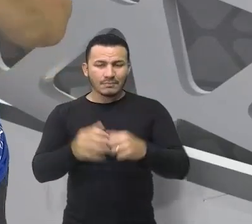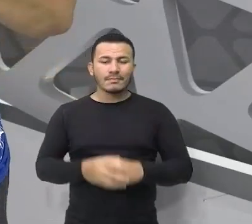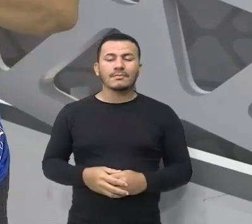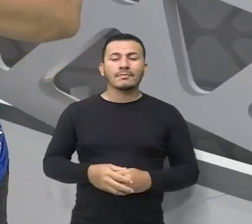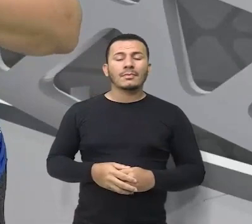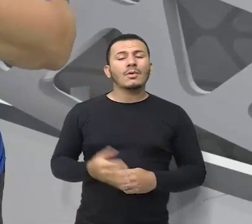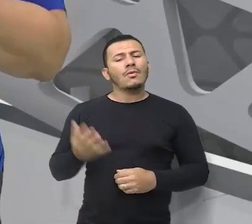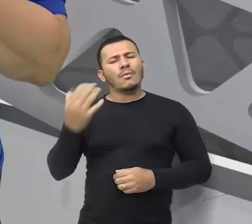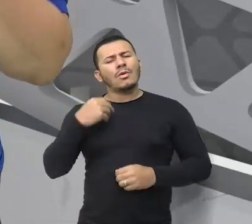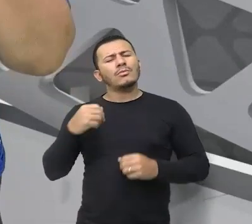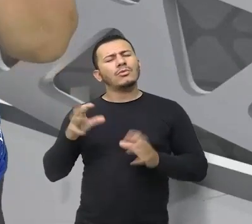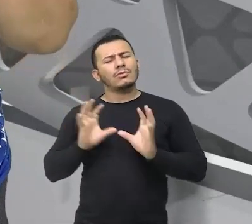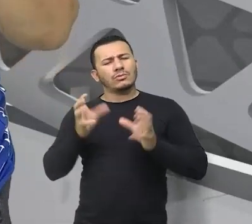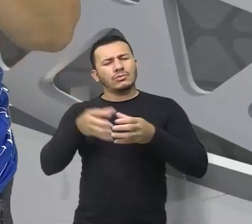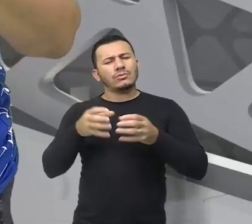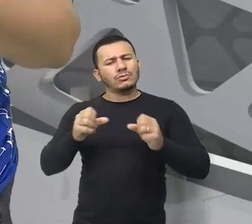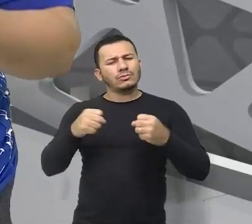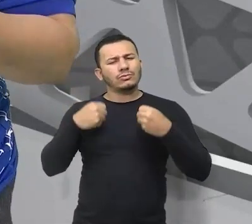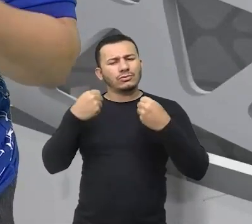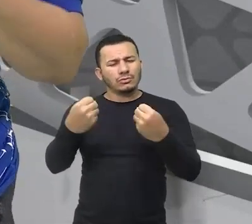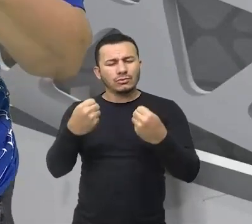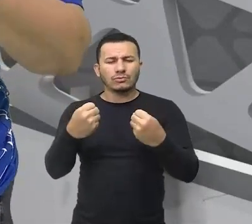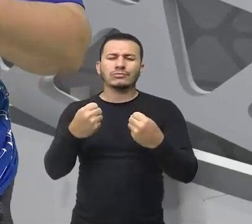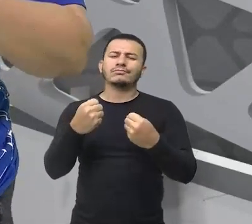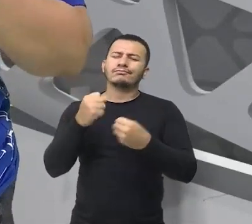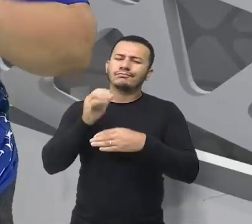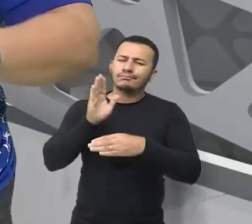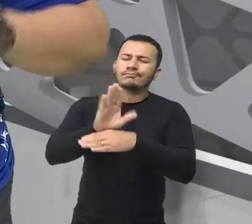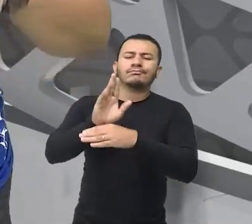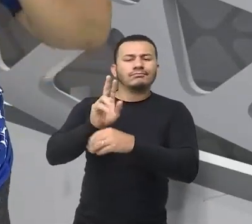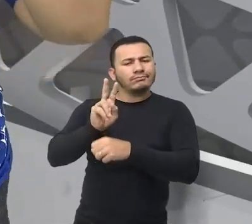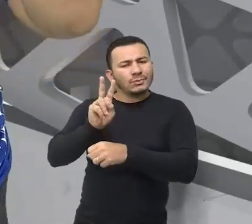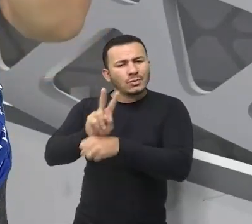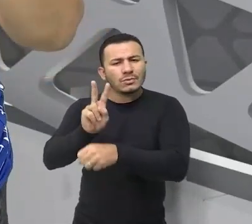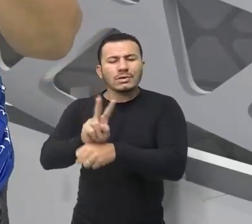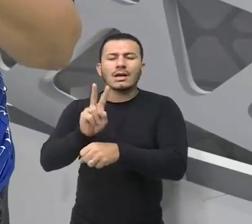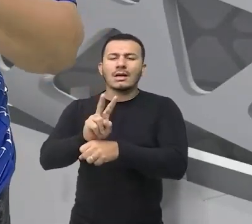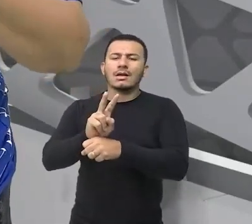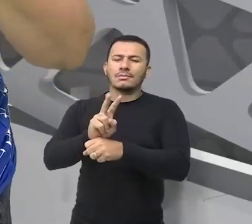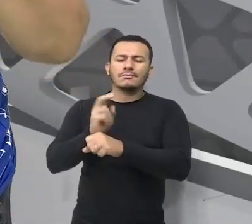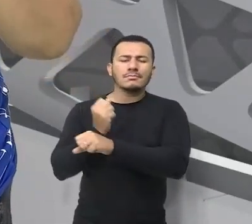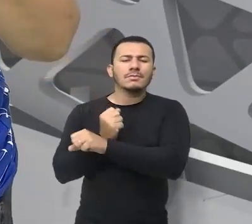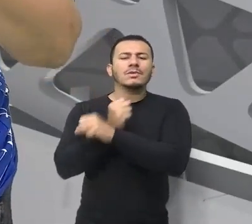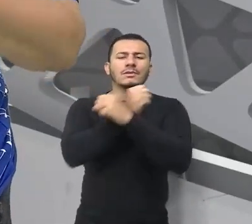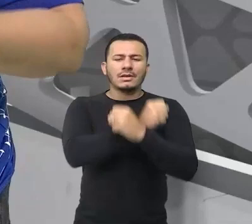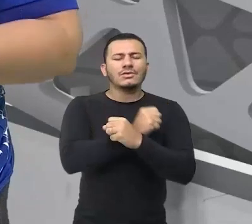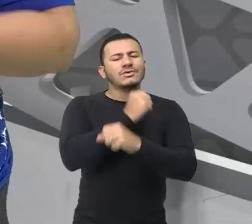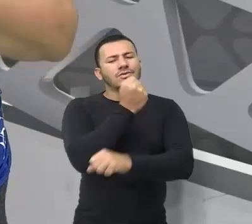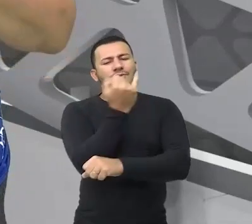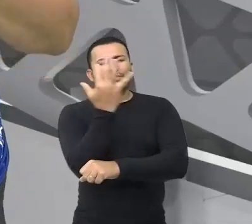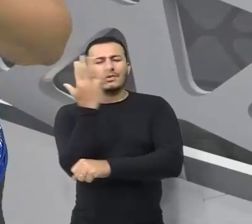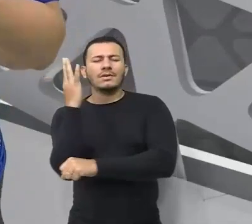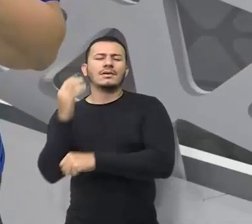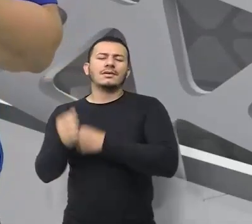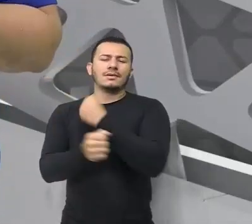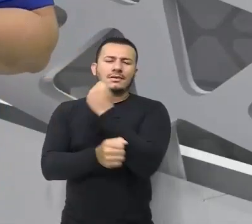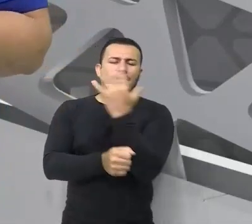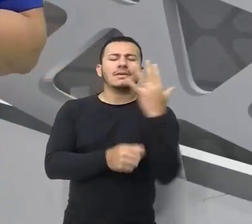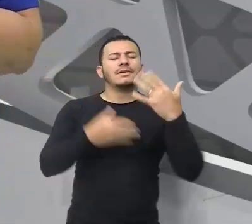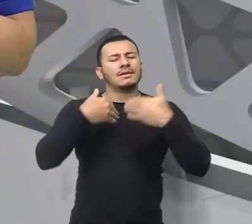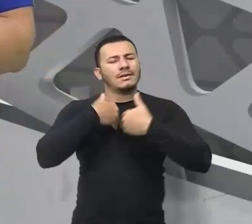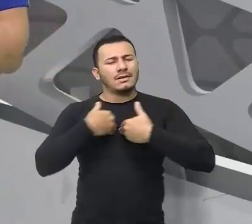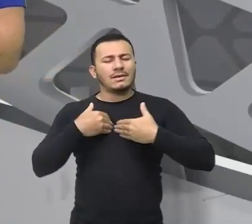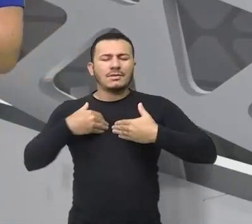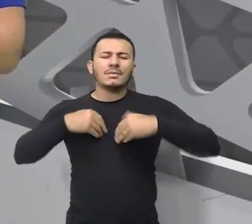para defender a fauna e a flora amazônica, ou seja, vamos defender a região